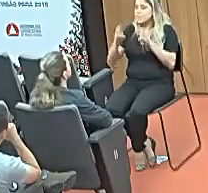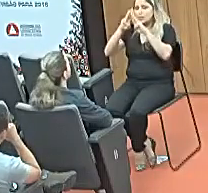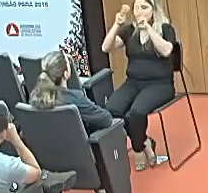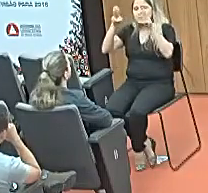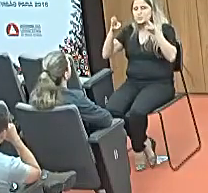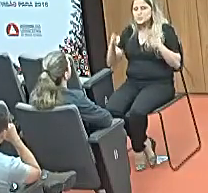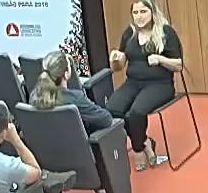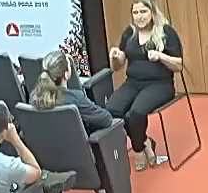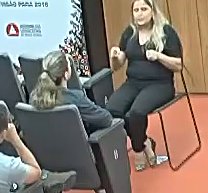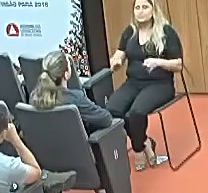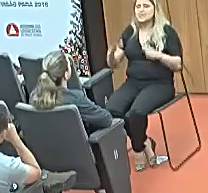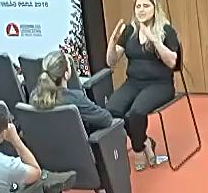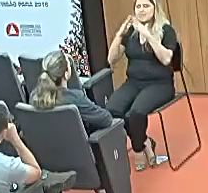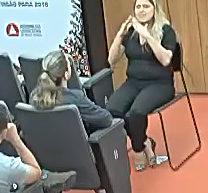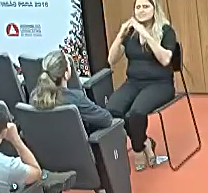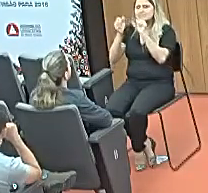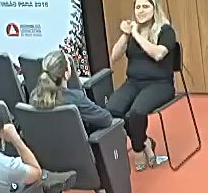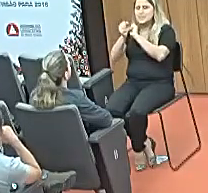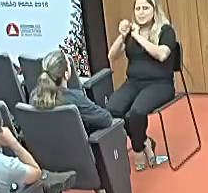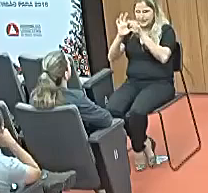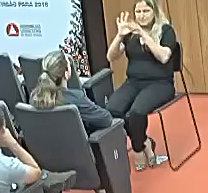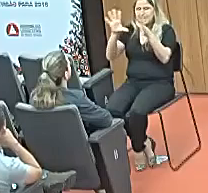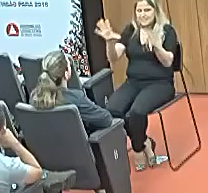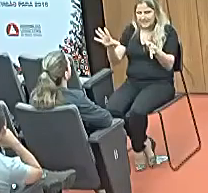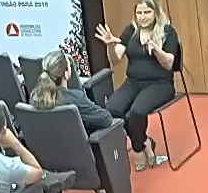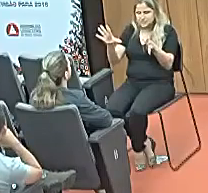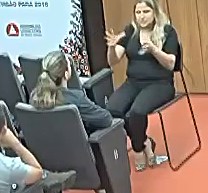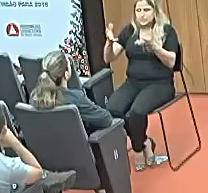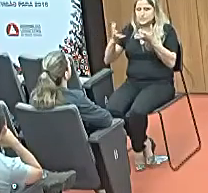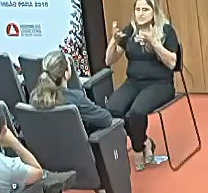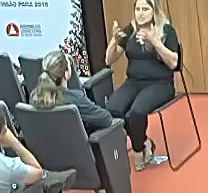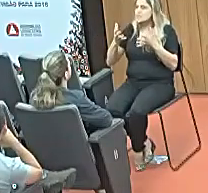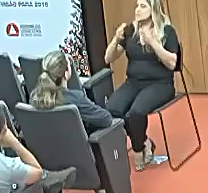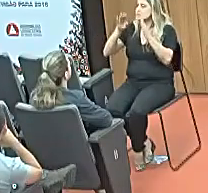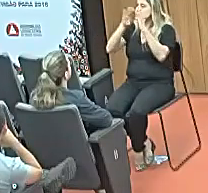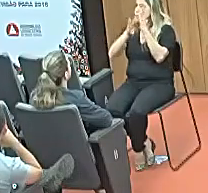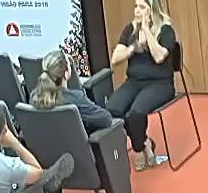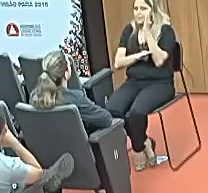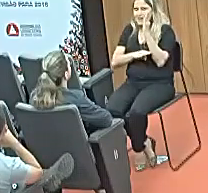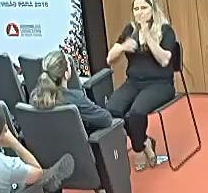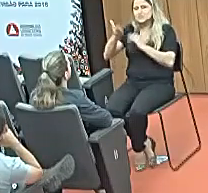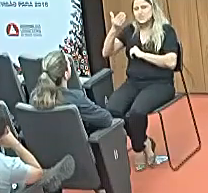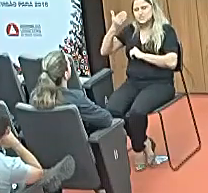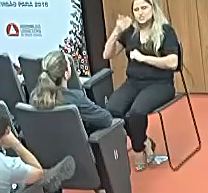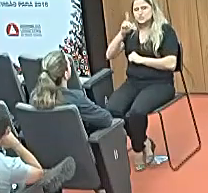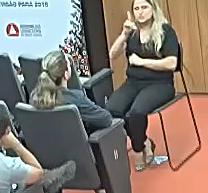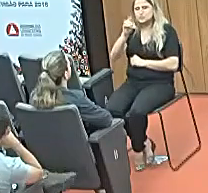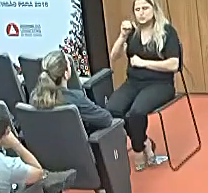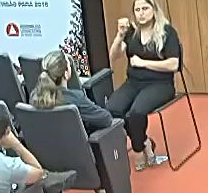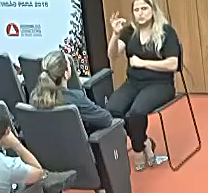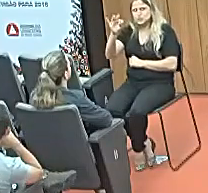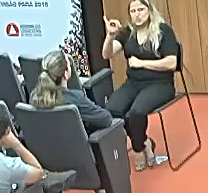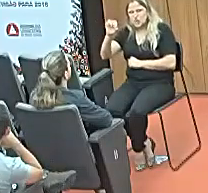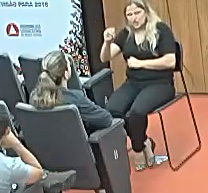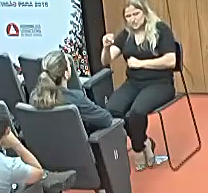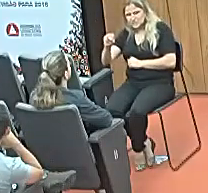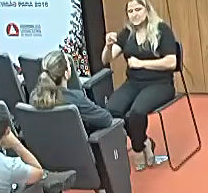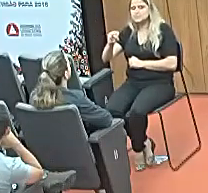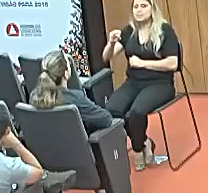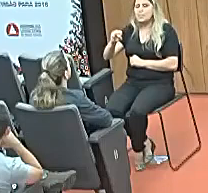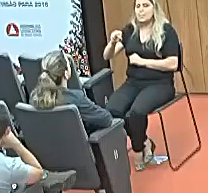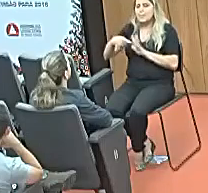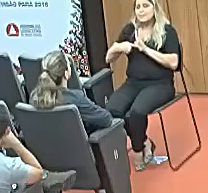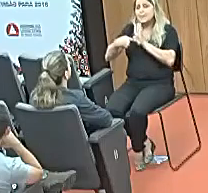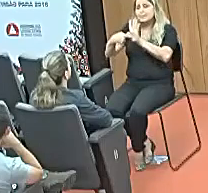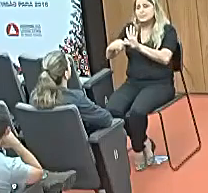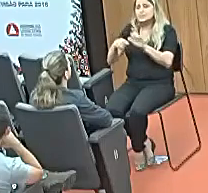liberdade o projeto tem como objetivo utilizar o prédio antigo dops para poder realmente está trazendo a conscientização senhores deputados é da questão